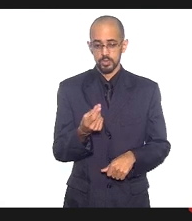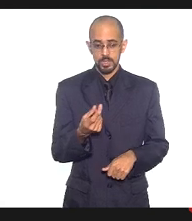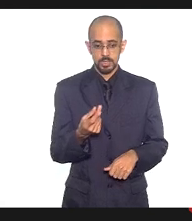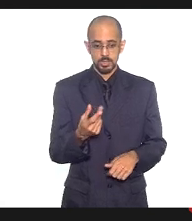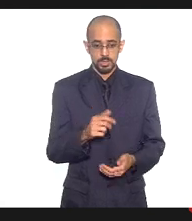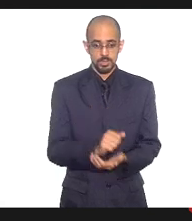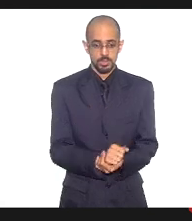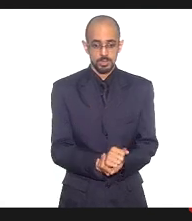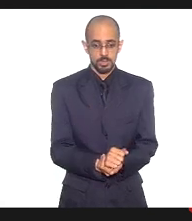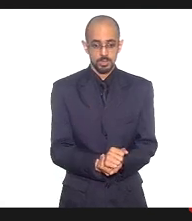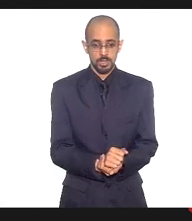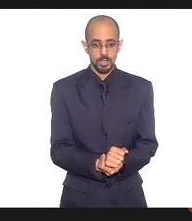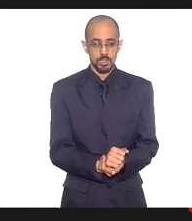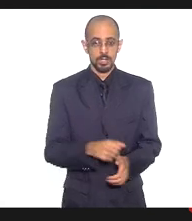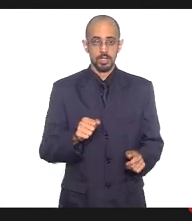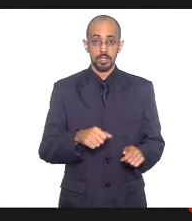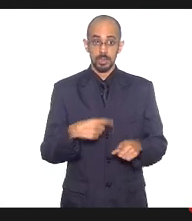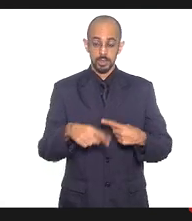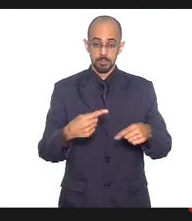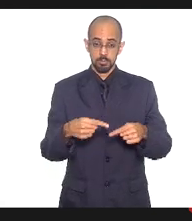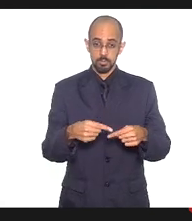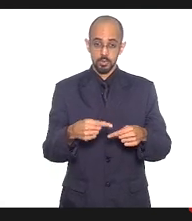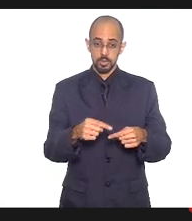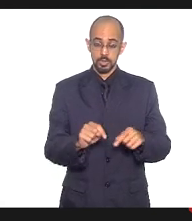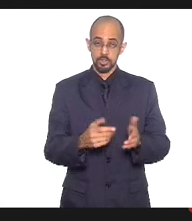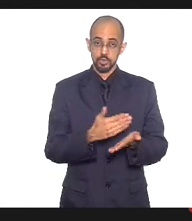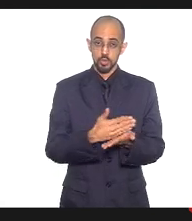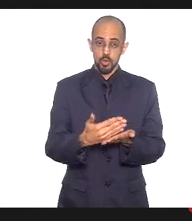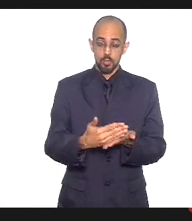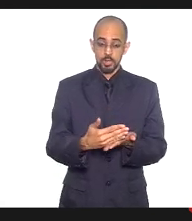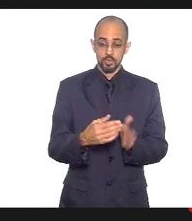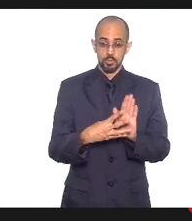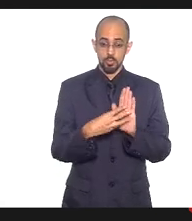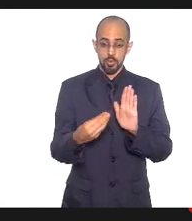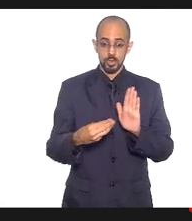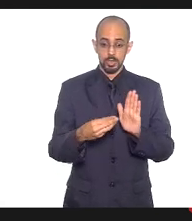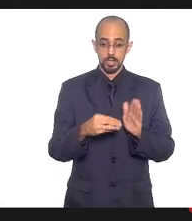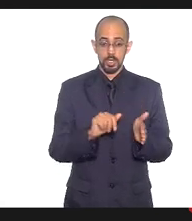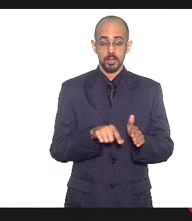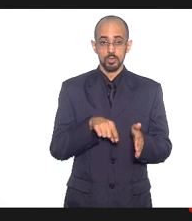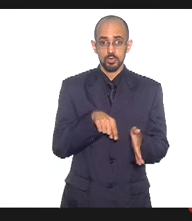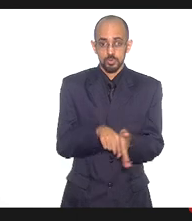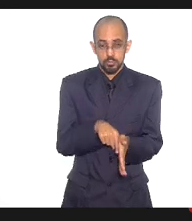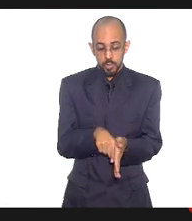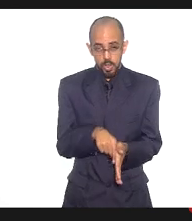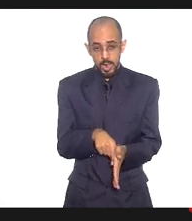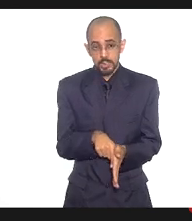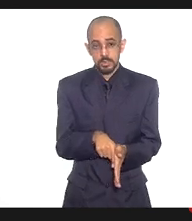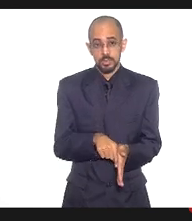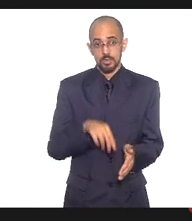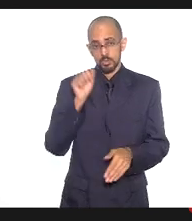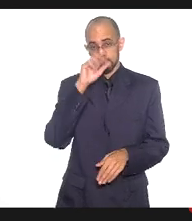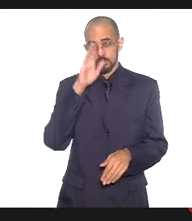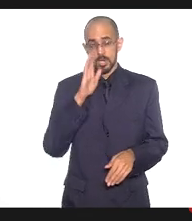ultrapassada essa caracterização inicial do modelo consorcial de exploração das atividades no Brasil,